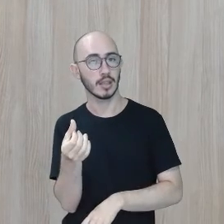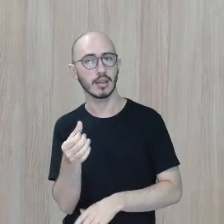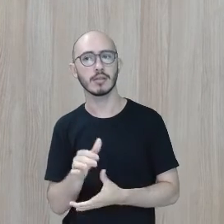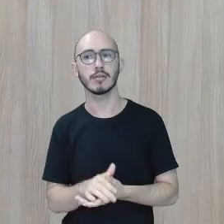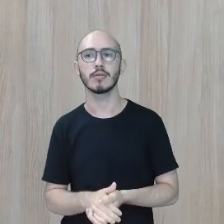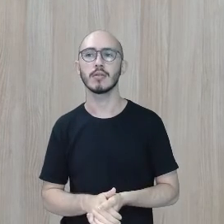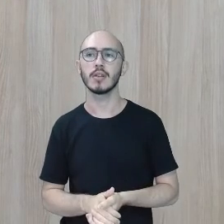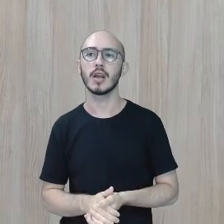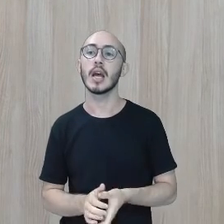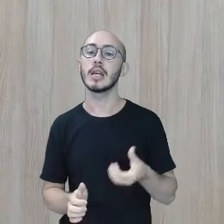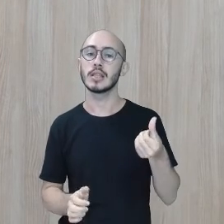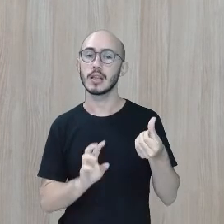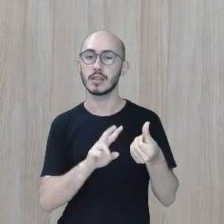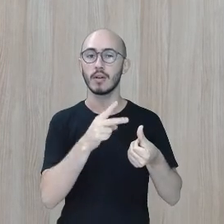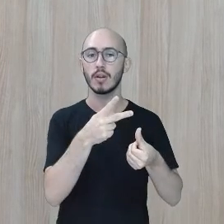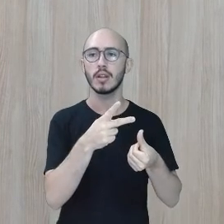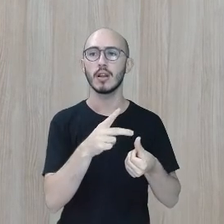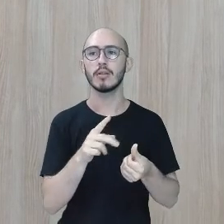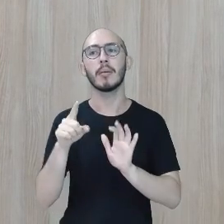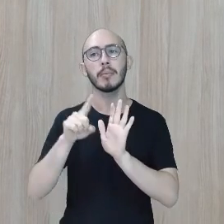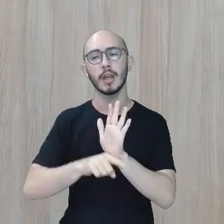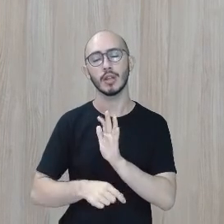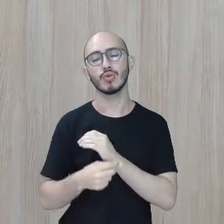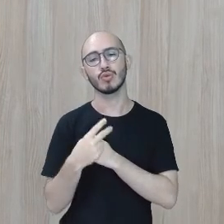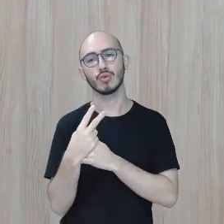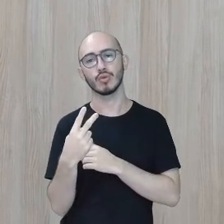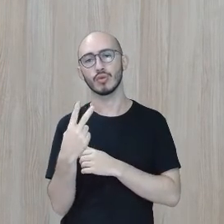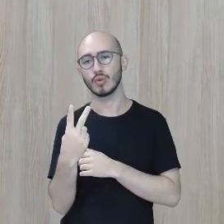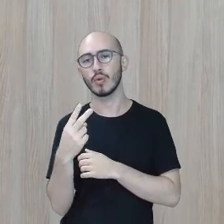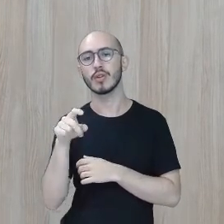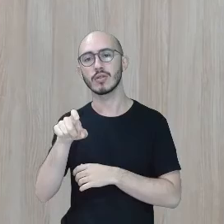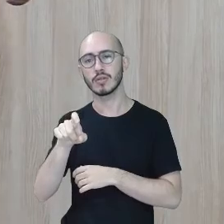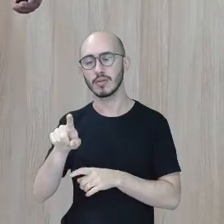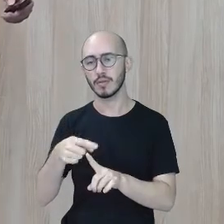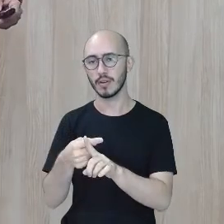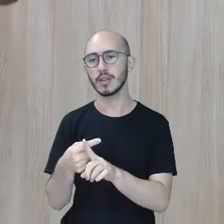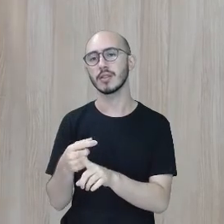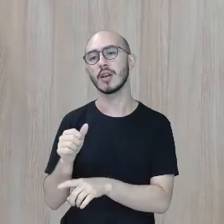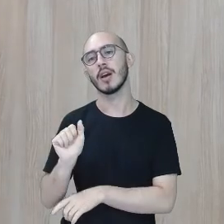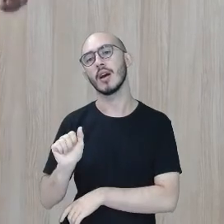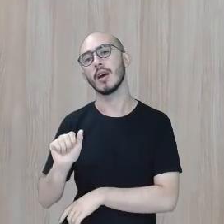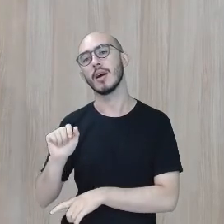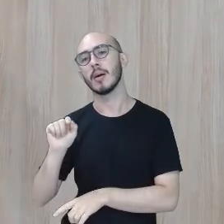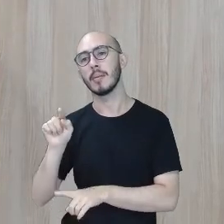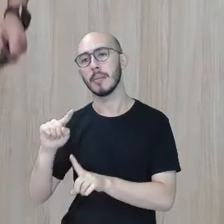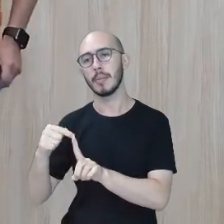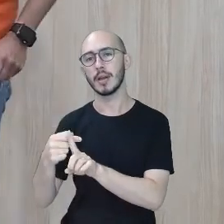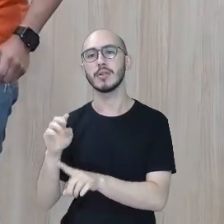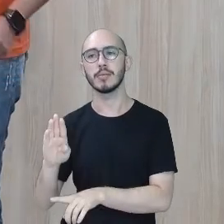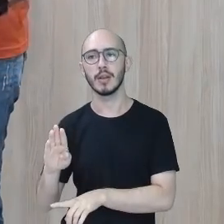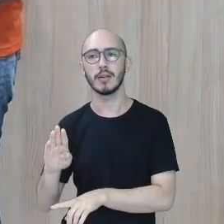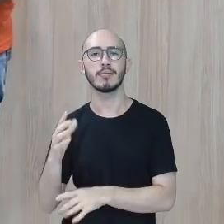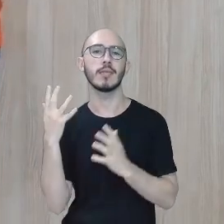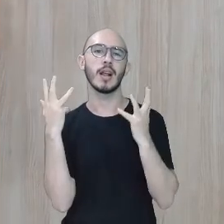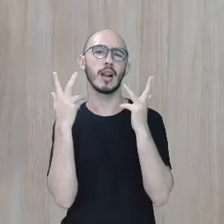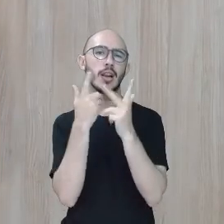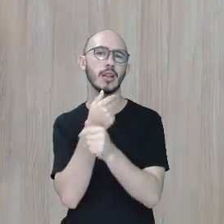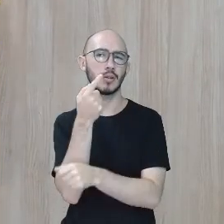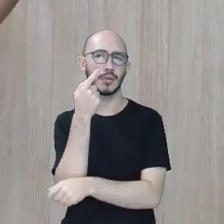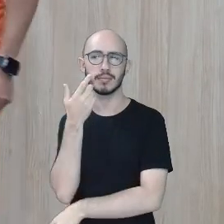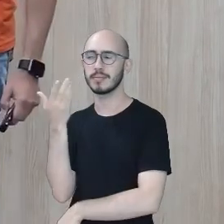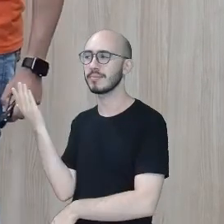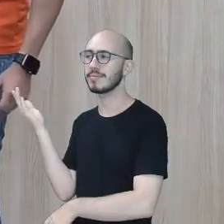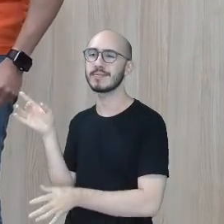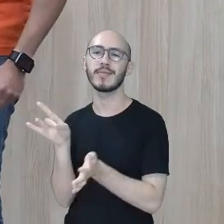ao quadrado, menos 2 vezes A mais B, que é 4. Agora ficou lindo. Tô indo já, Bia. Agora ficou lindo